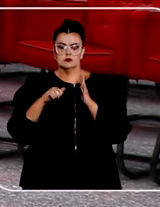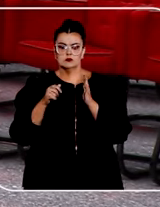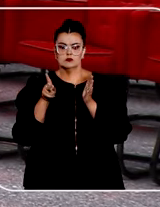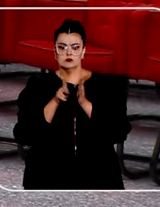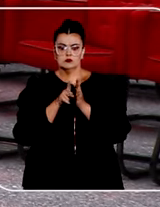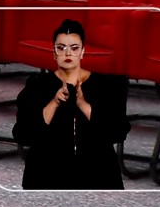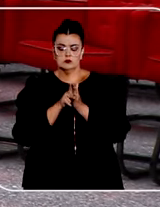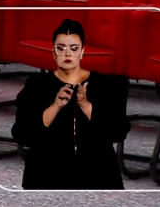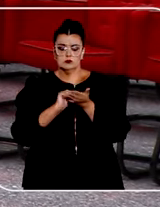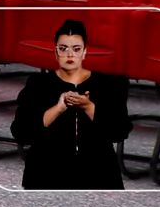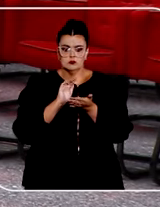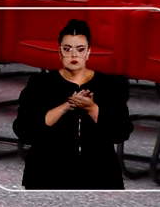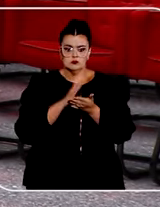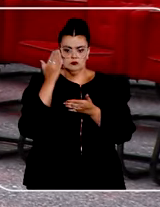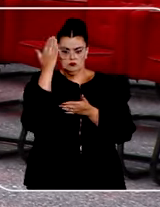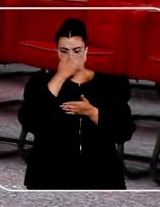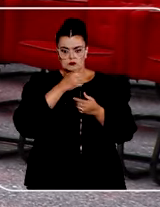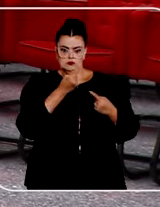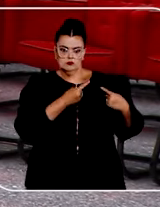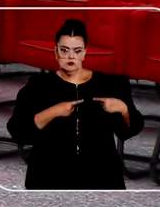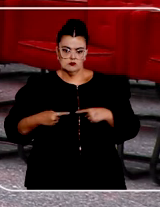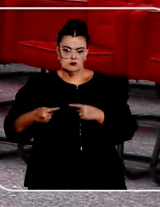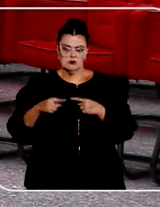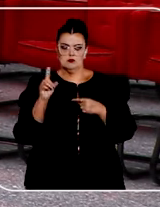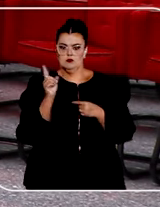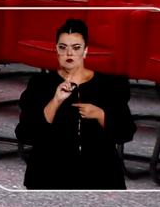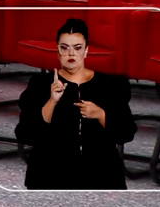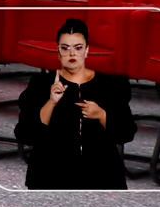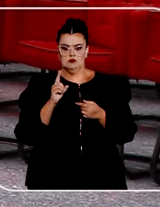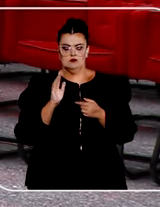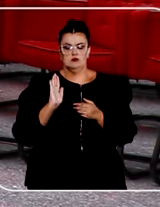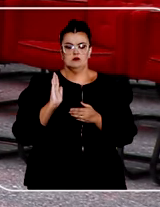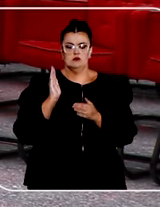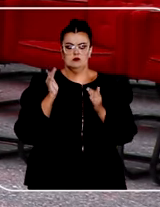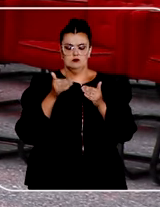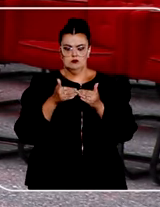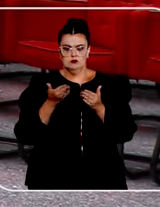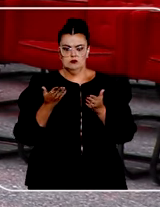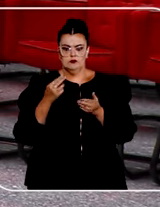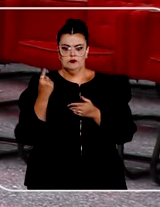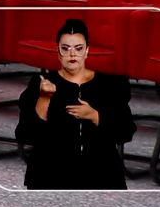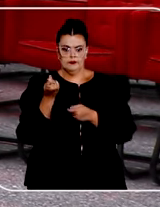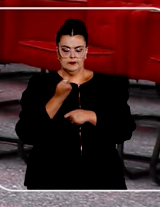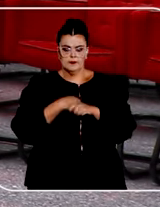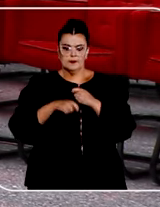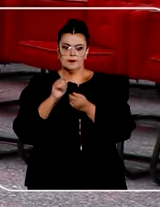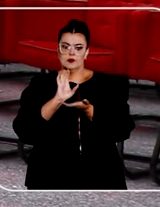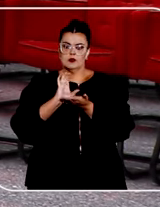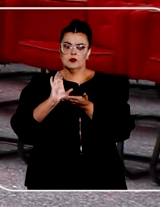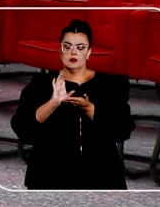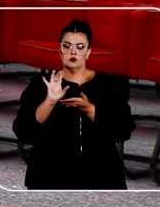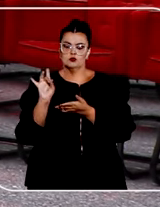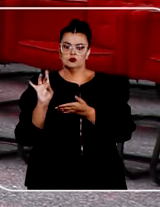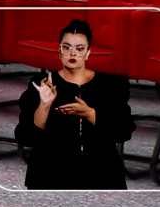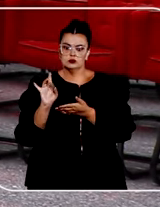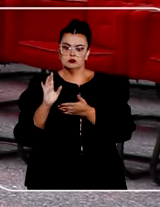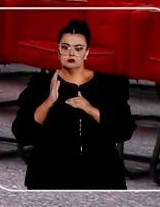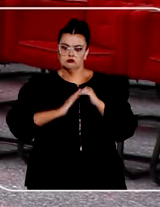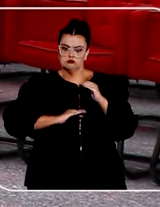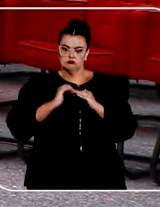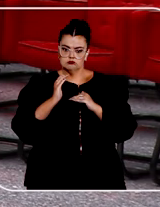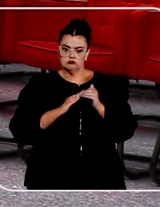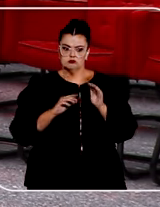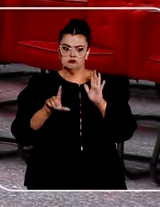rito qualificado ressaltou que o debate não é sobre a titularidade dos valores referentes aos honorários mas apenas sobre a